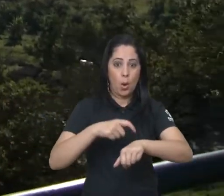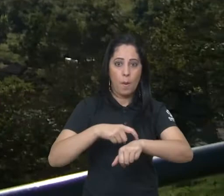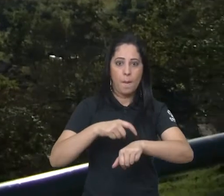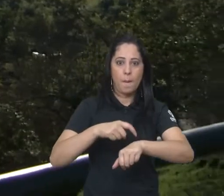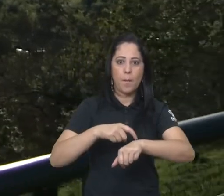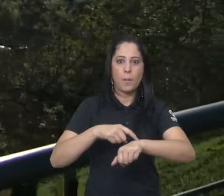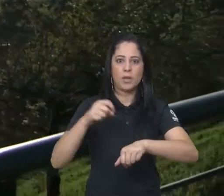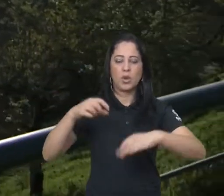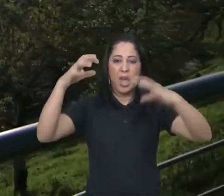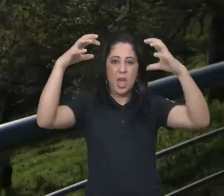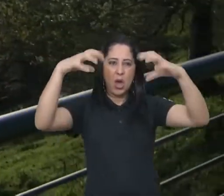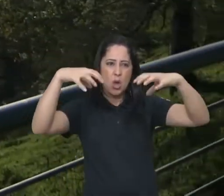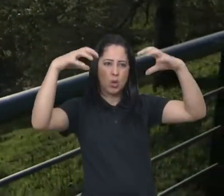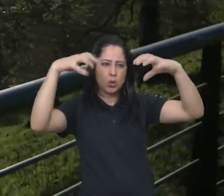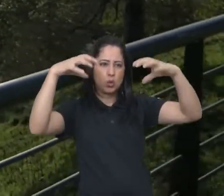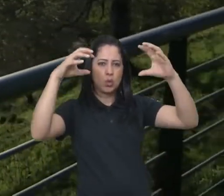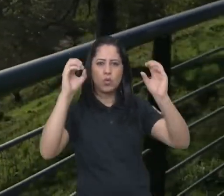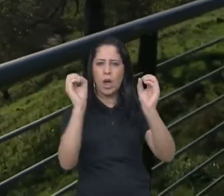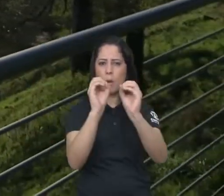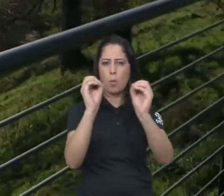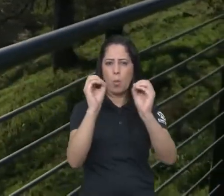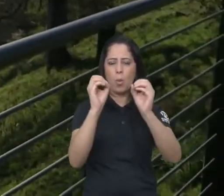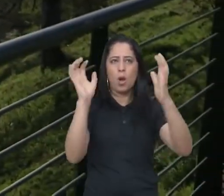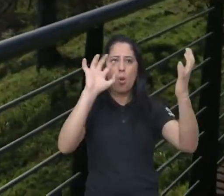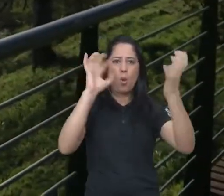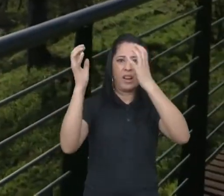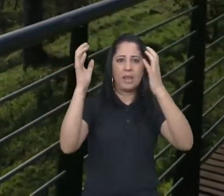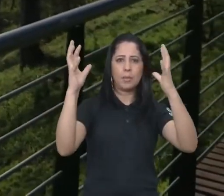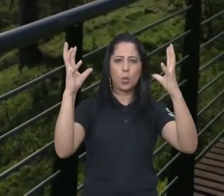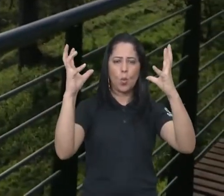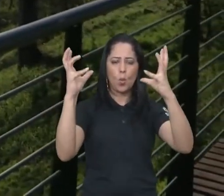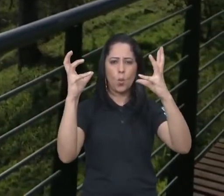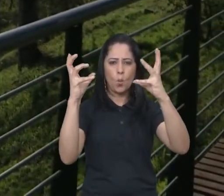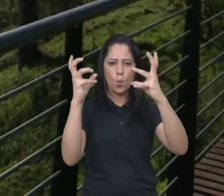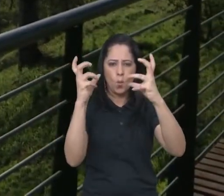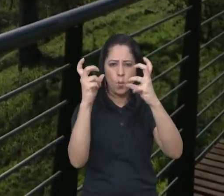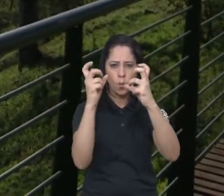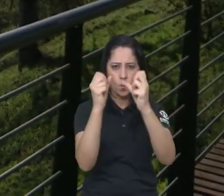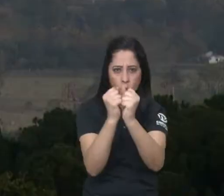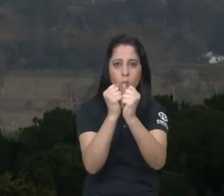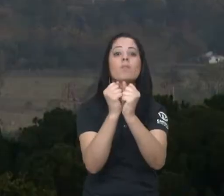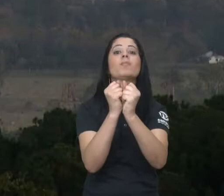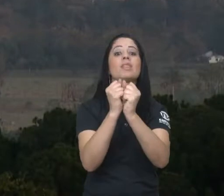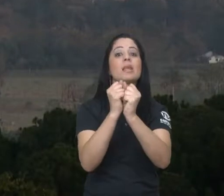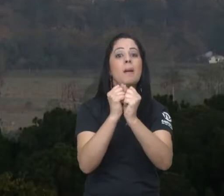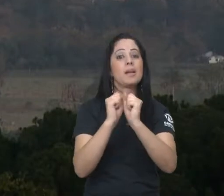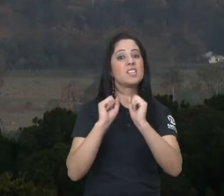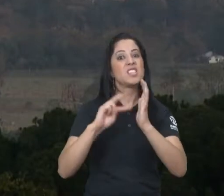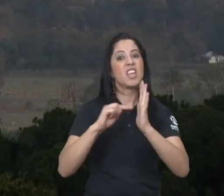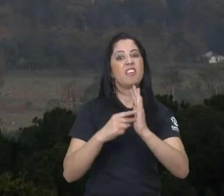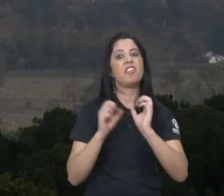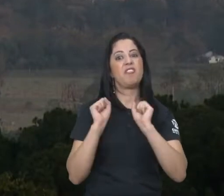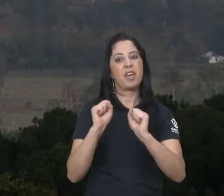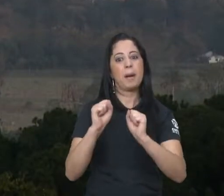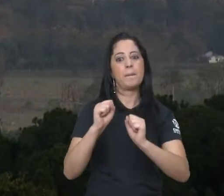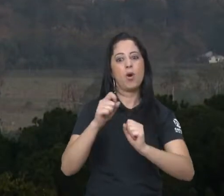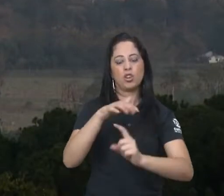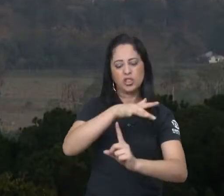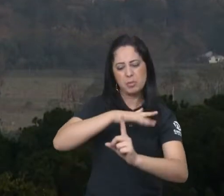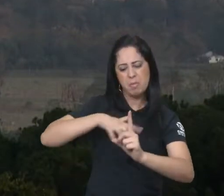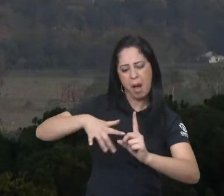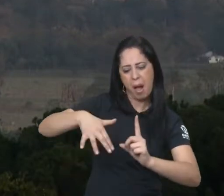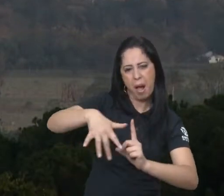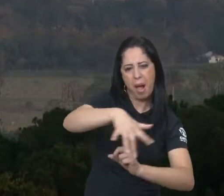em uma época de estiagem, ou seja, período do ano em que o clima fica mais seco. Isso é um fator de risco para o aumento